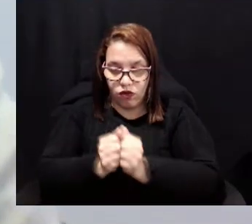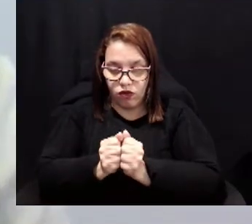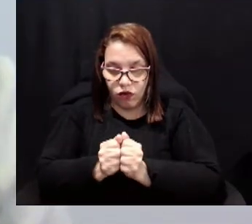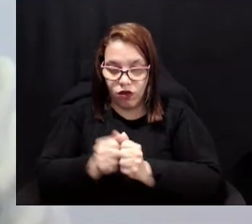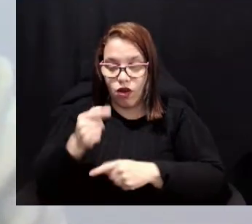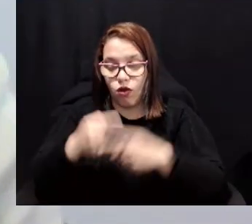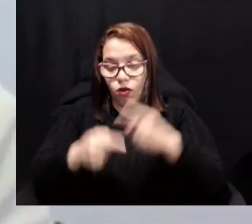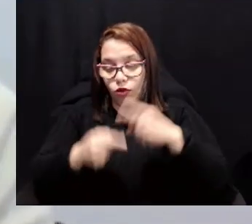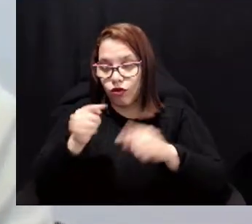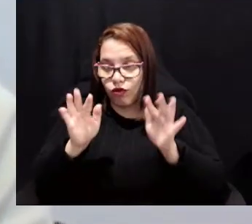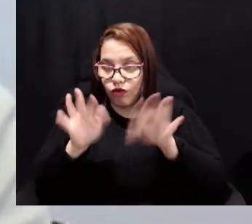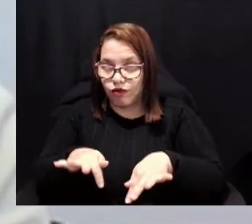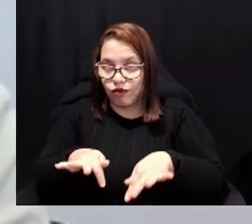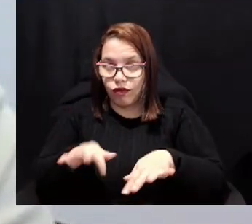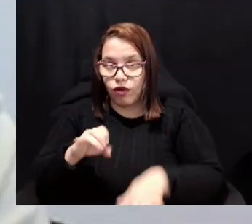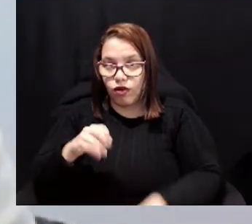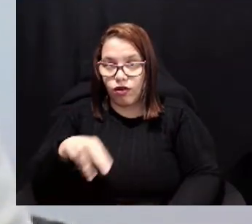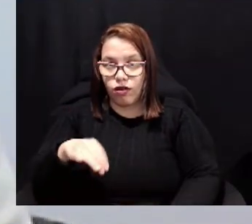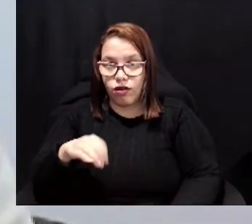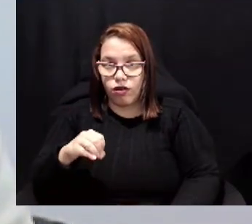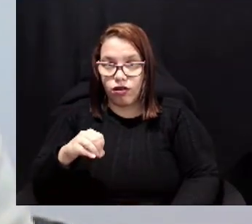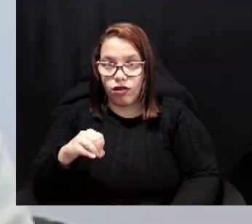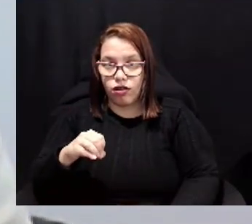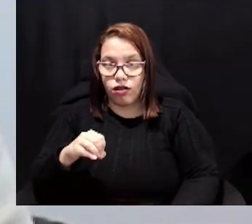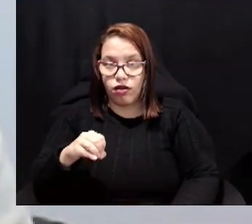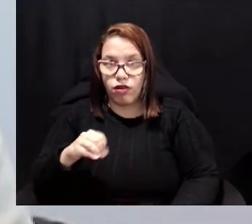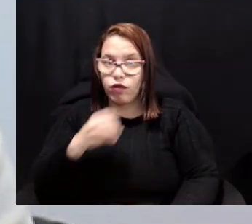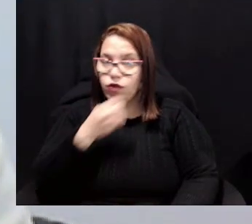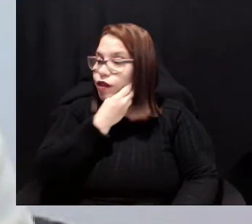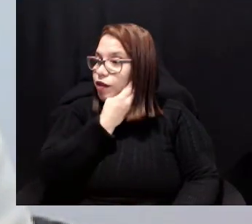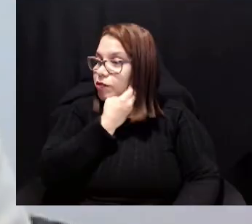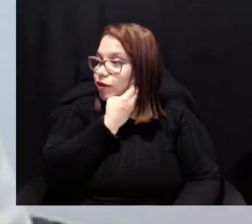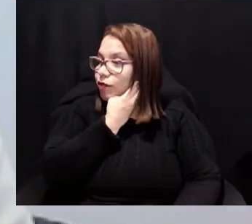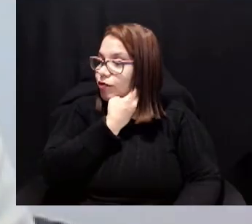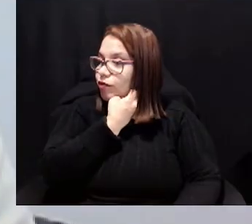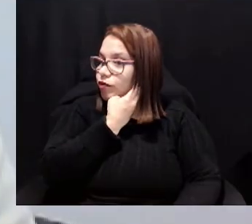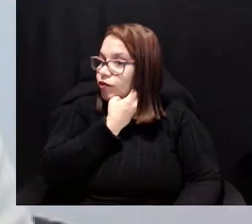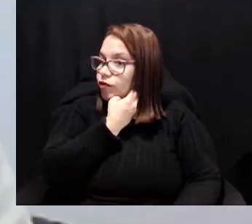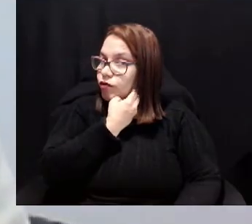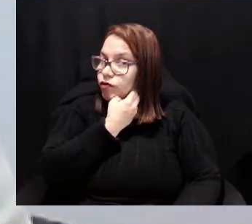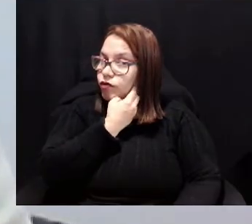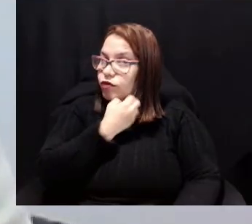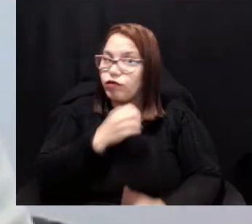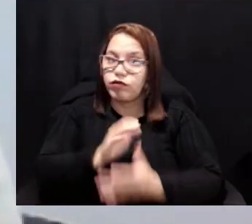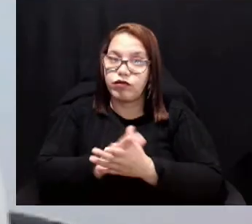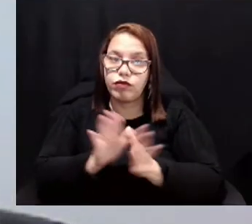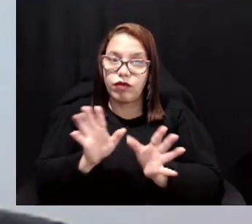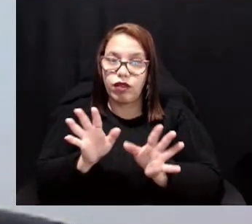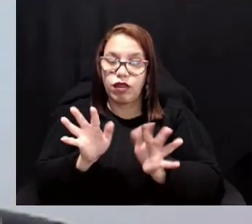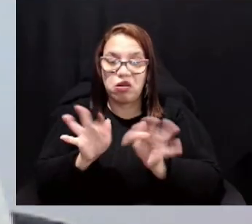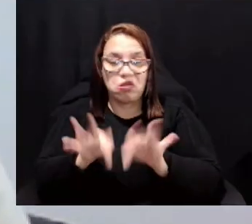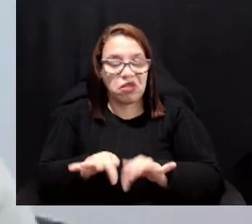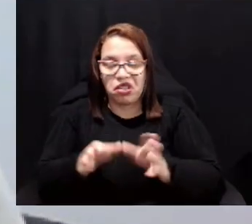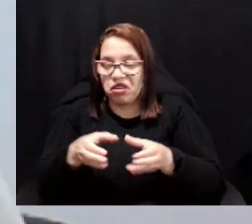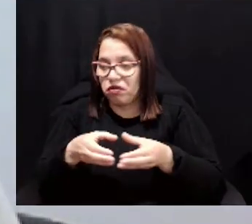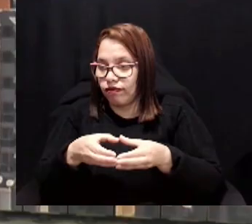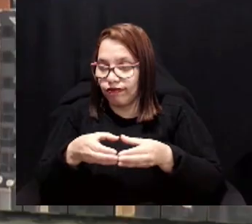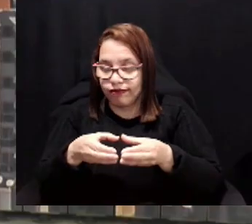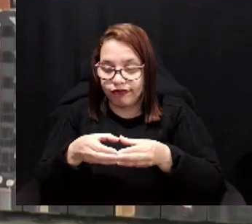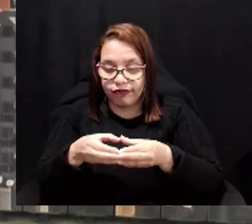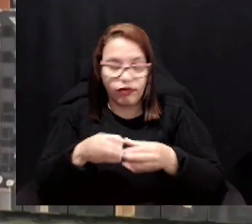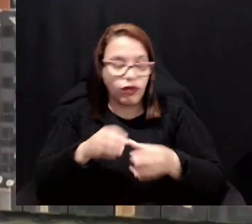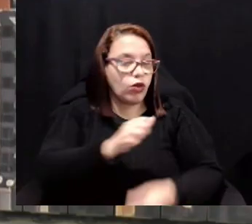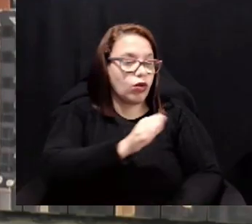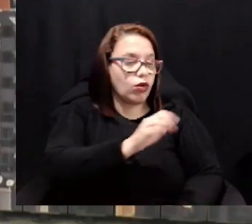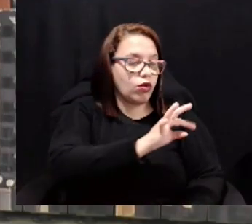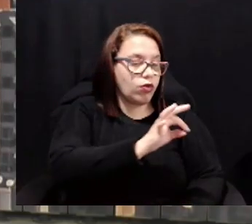incorporado ao produto, né, do cimento, que eu acho que é o clinker, se não me engano. Então, ele acaba ali um ciclo fechado.